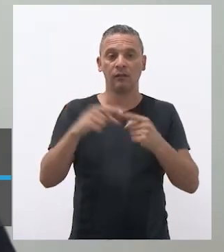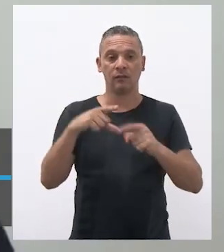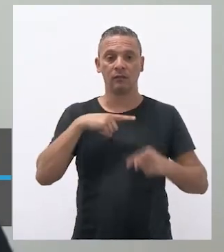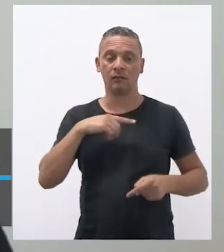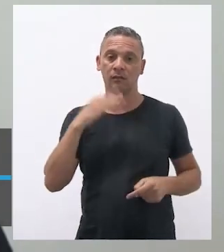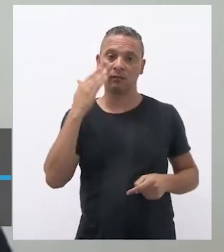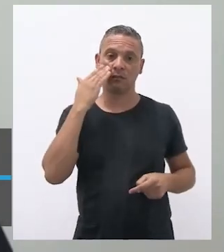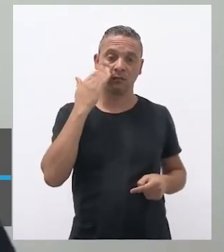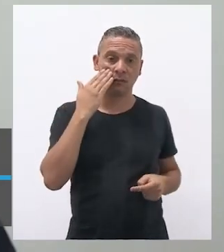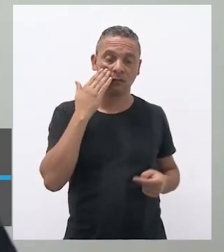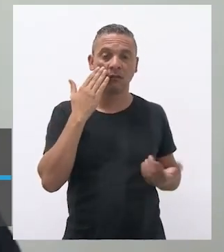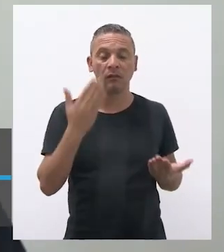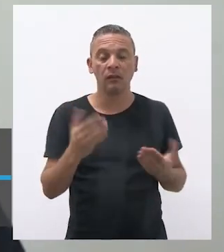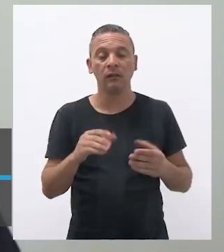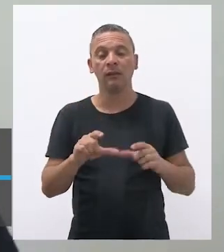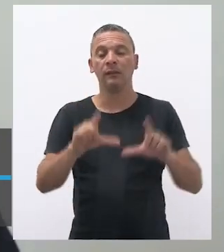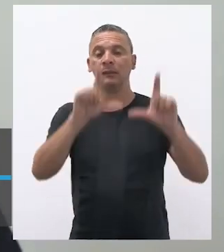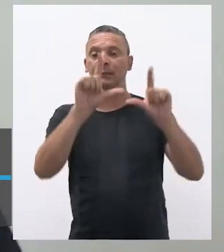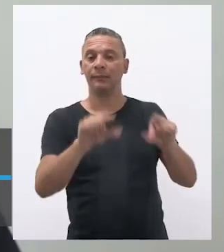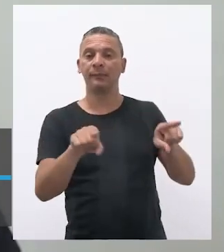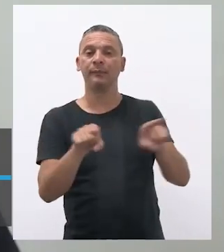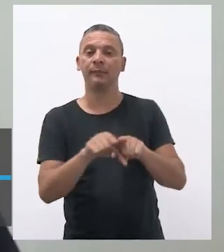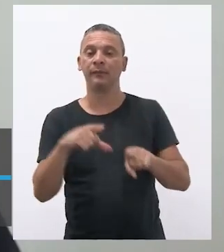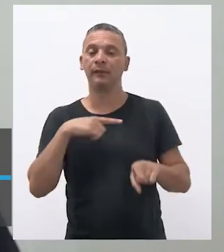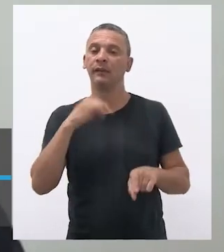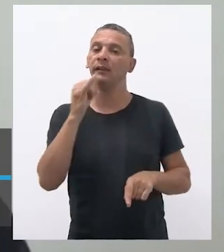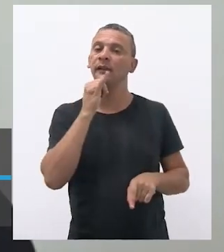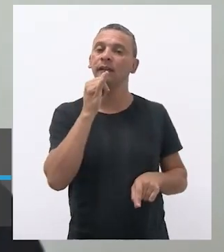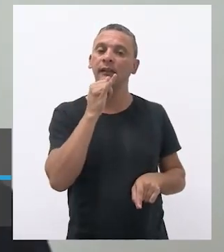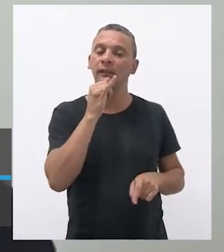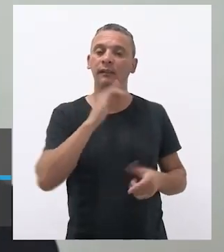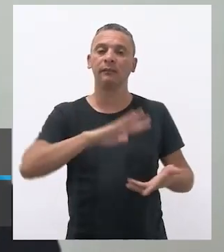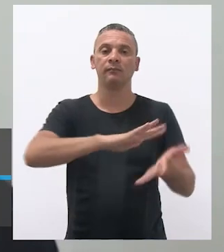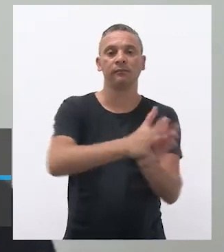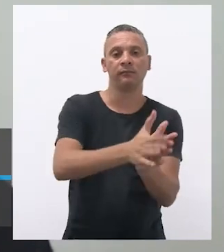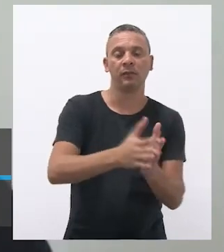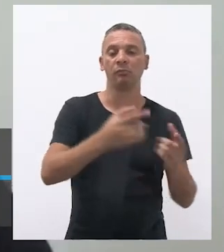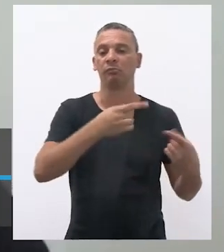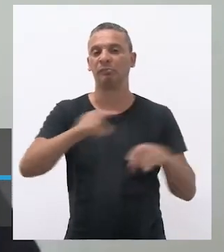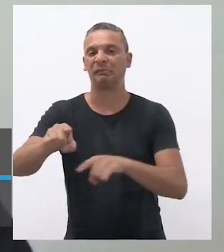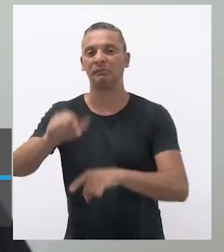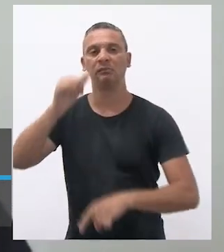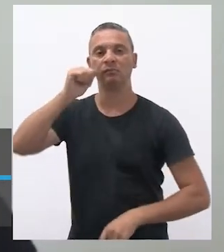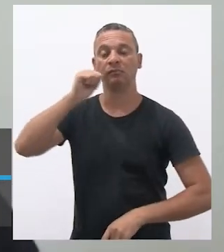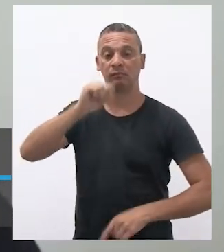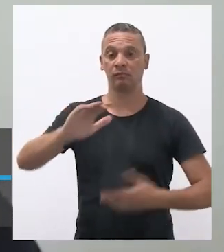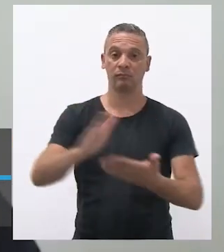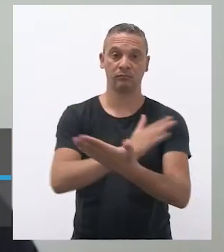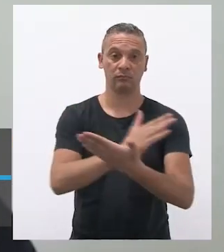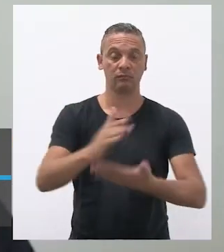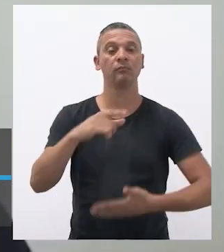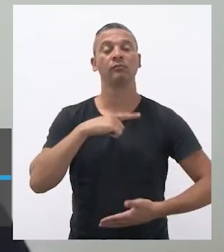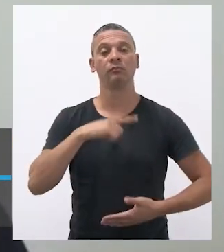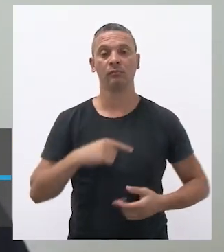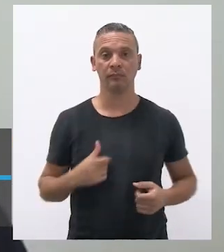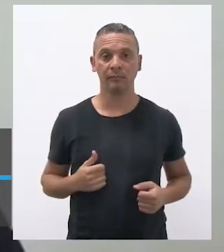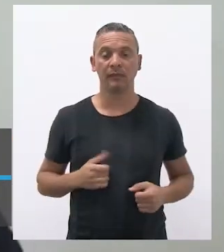um conjunto de legislações internacionais, e eu citaria aí duas especificamente, as Recomendações